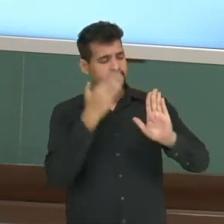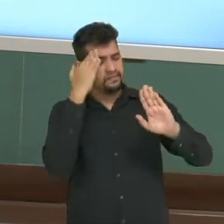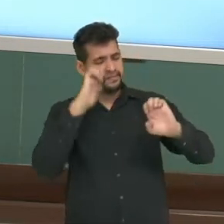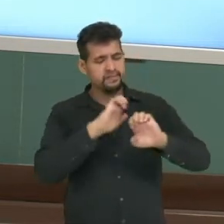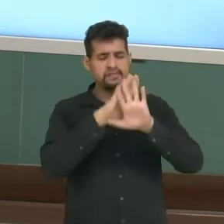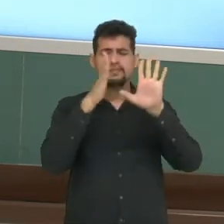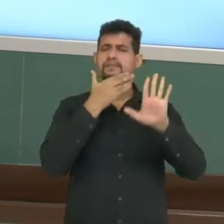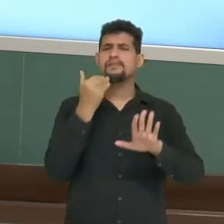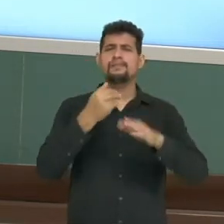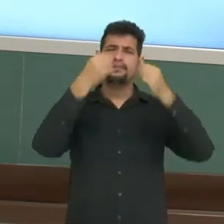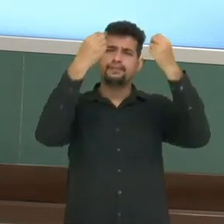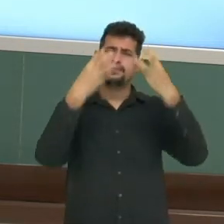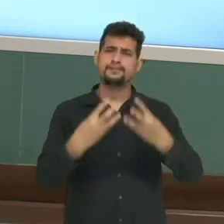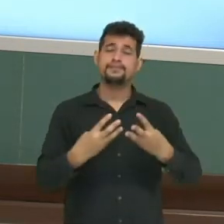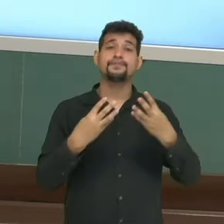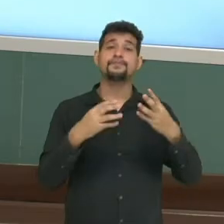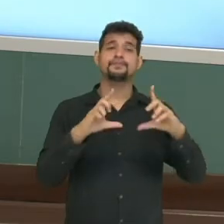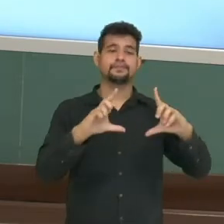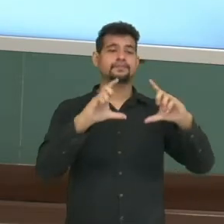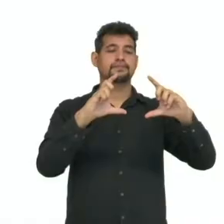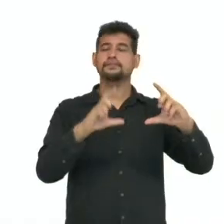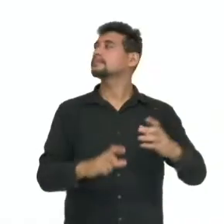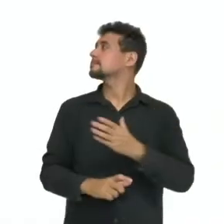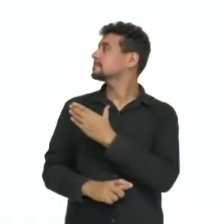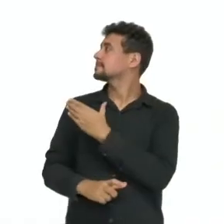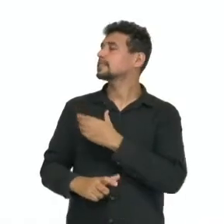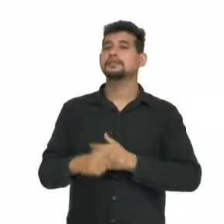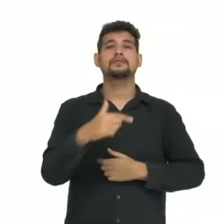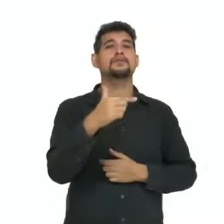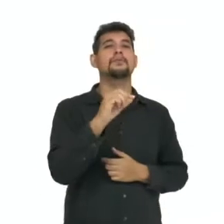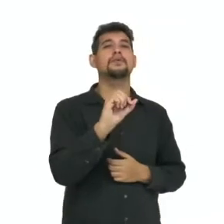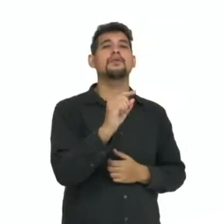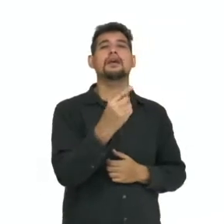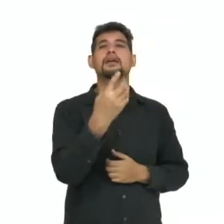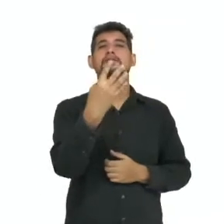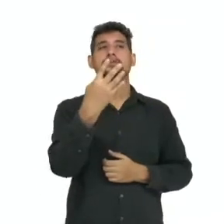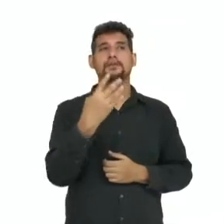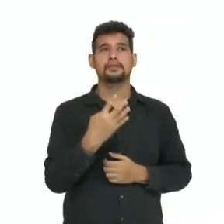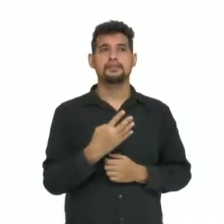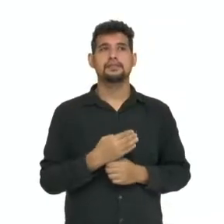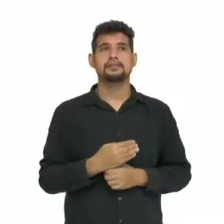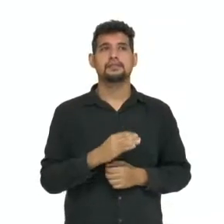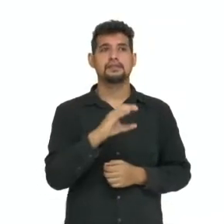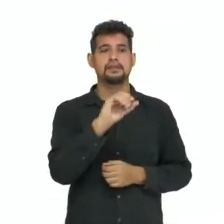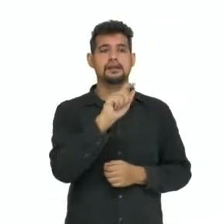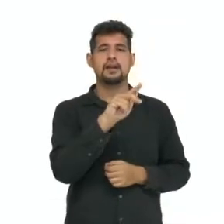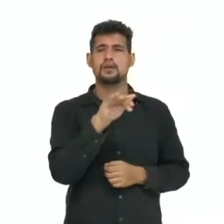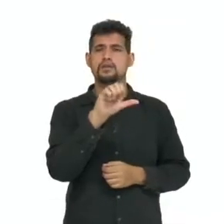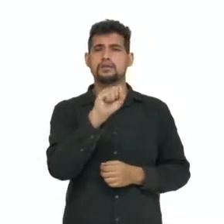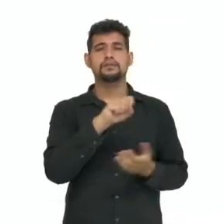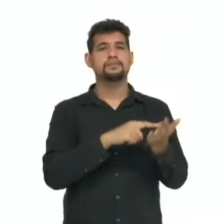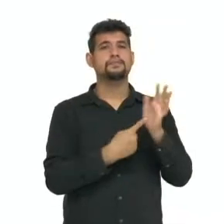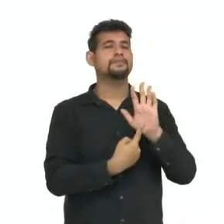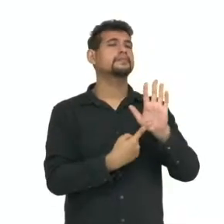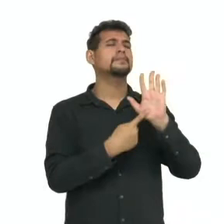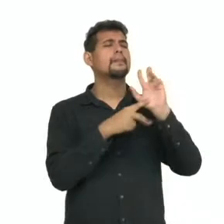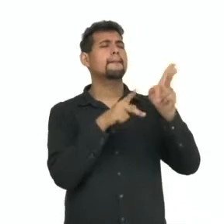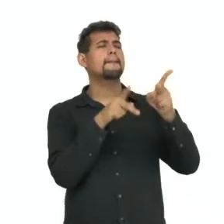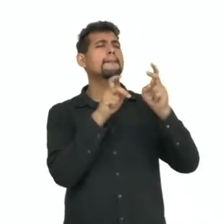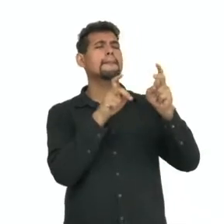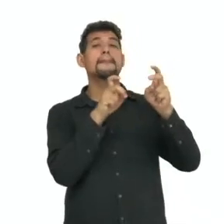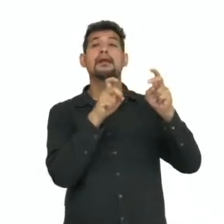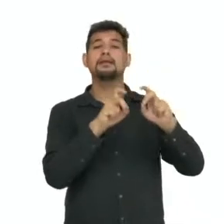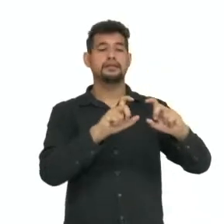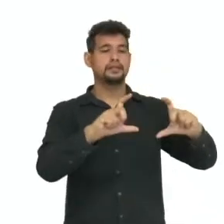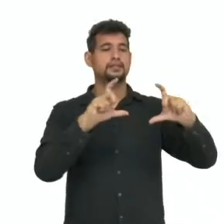melhor isso que eu falei, essa charge de 2014 do Carlos Latuf mostra um pouco disso. Perceba bem essa